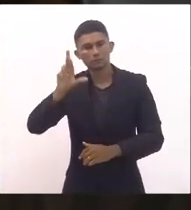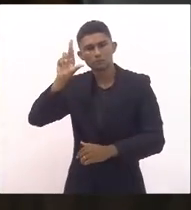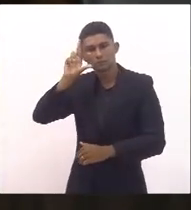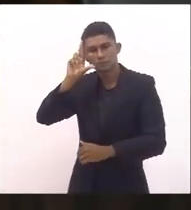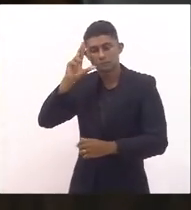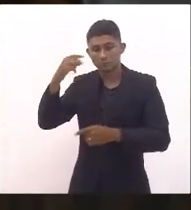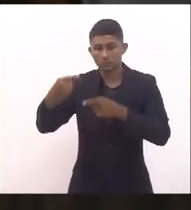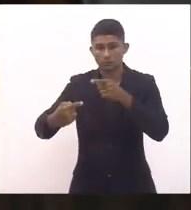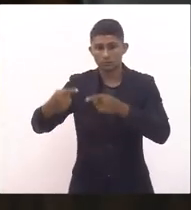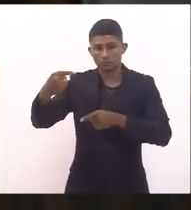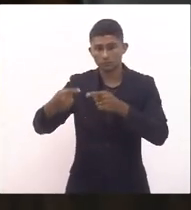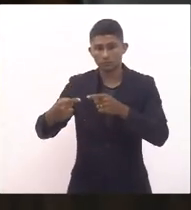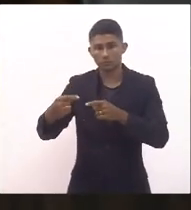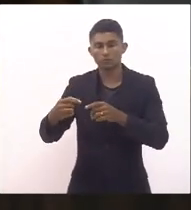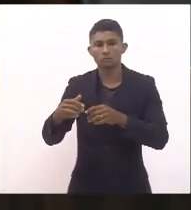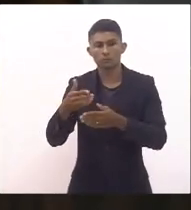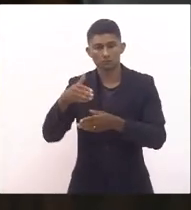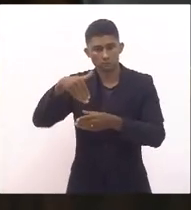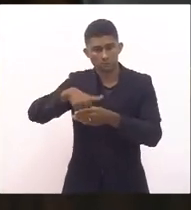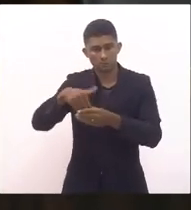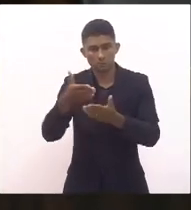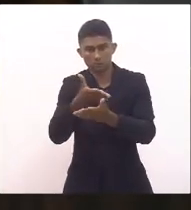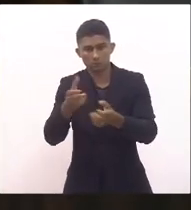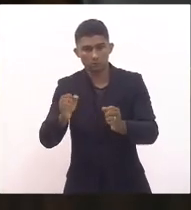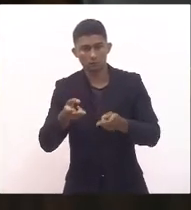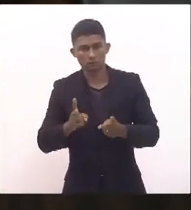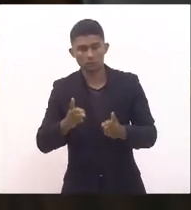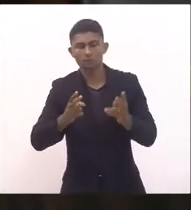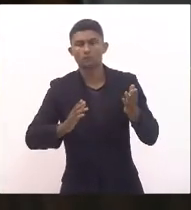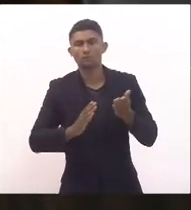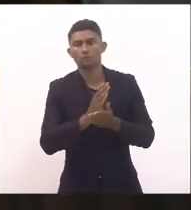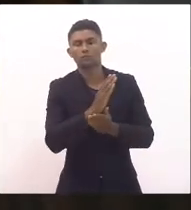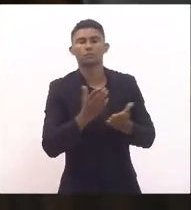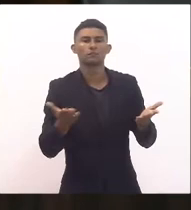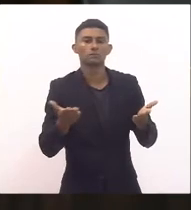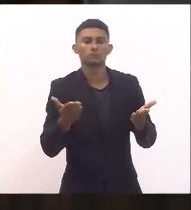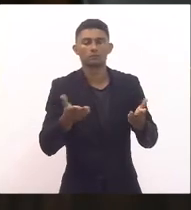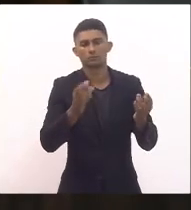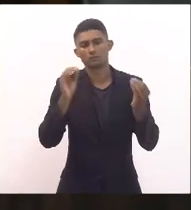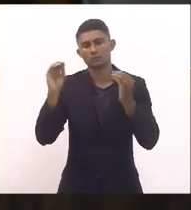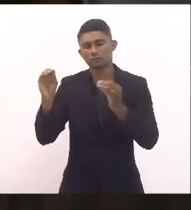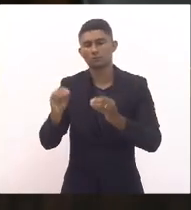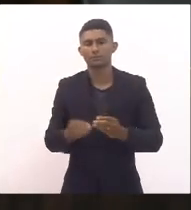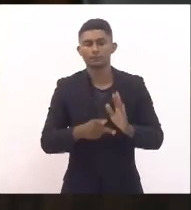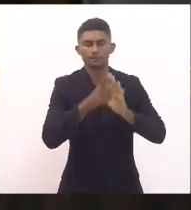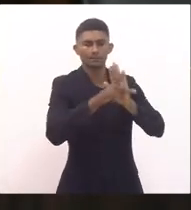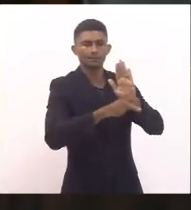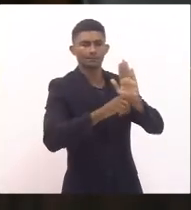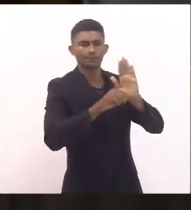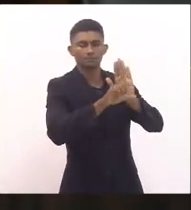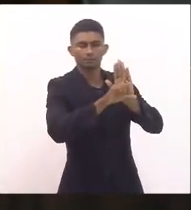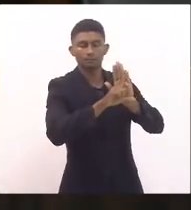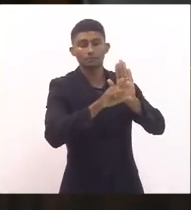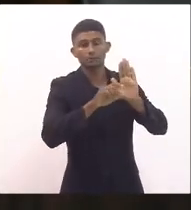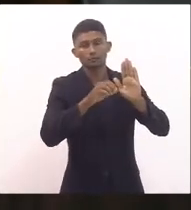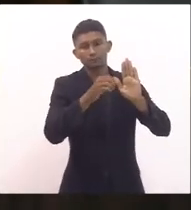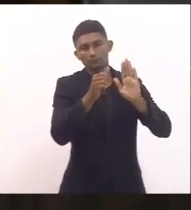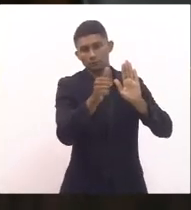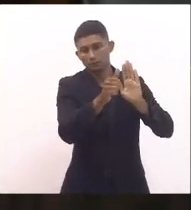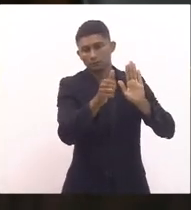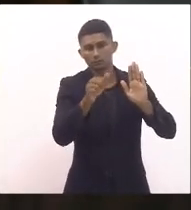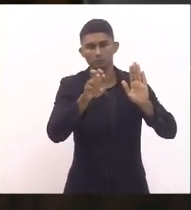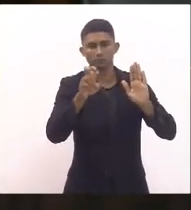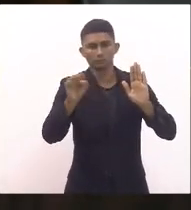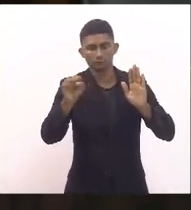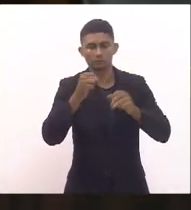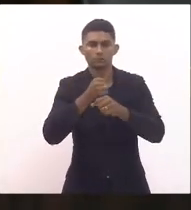em votação. Seus que aprovam, permaneçam como estão, aprovados. Vai a promulgação. Projeto de resolução número 1158 de